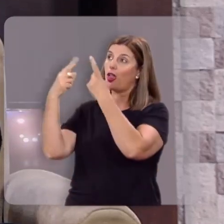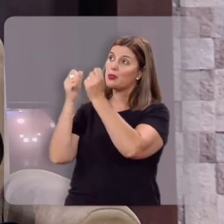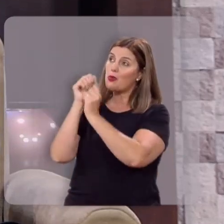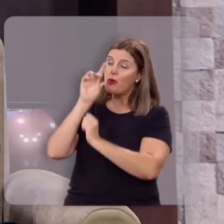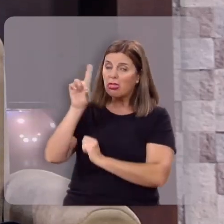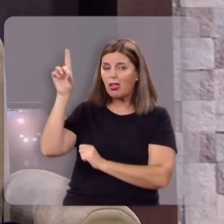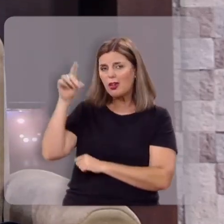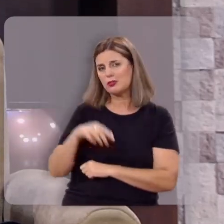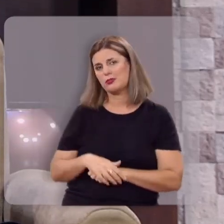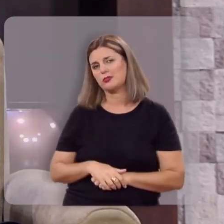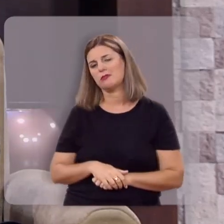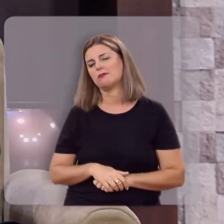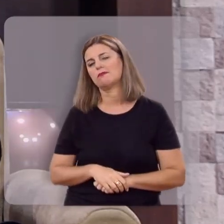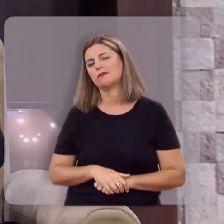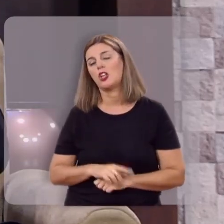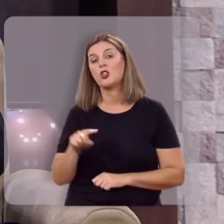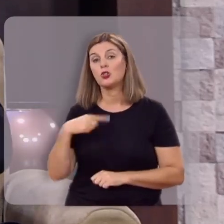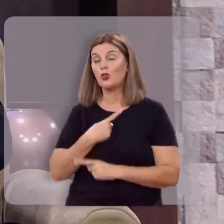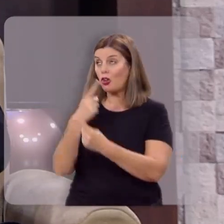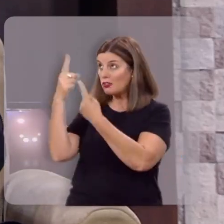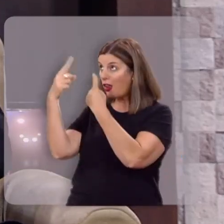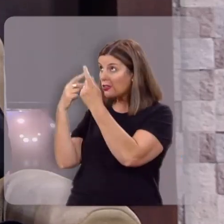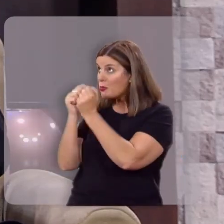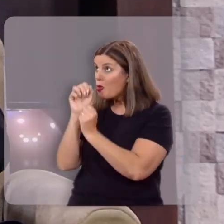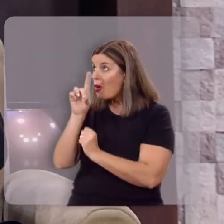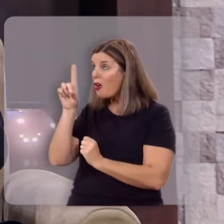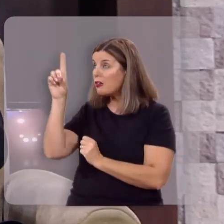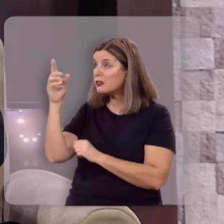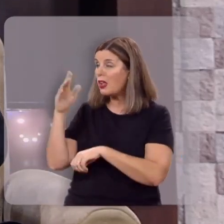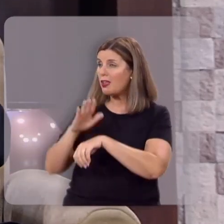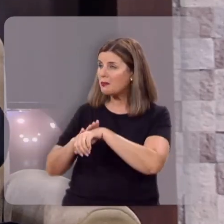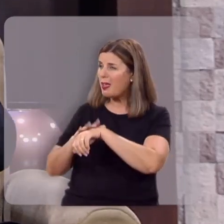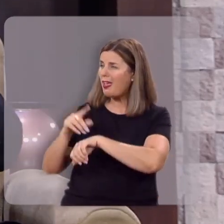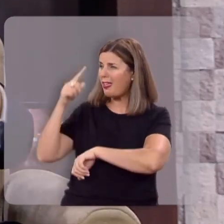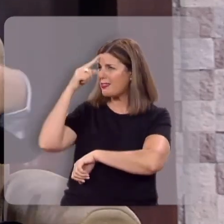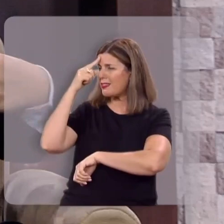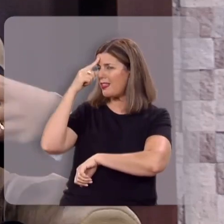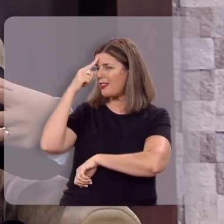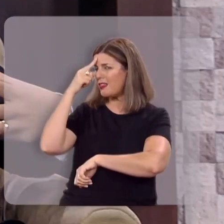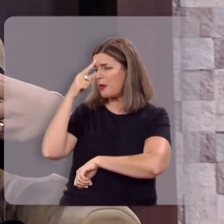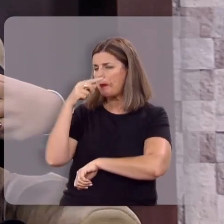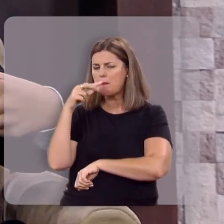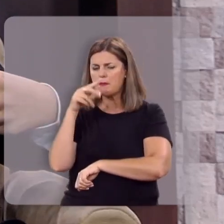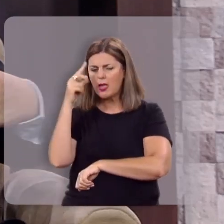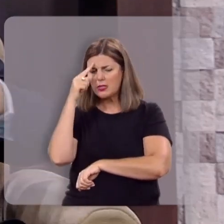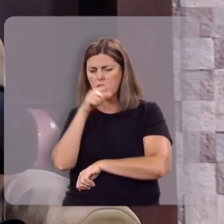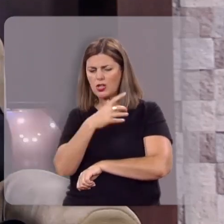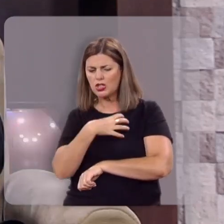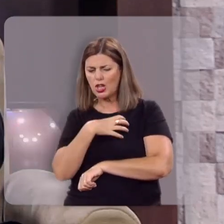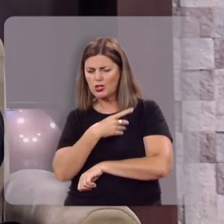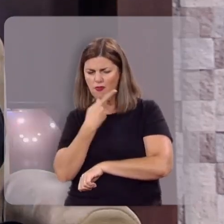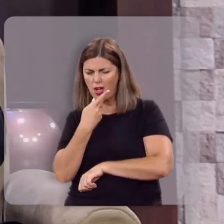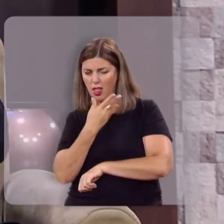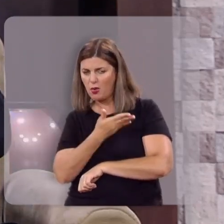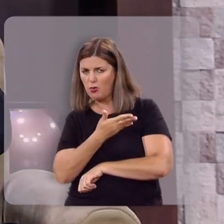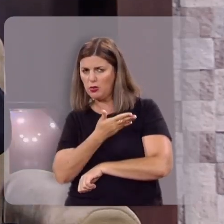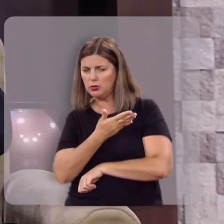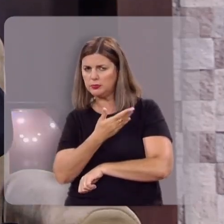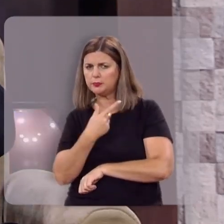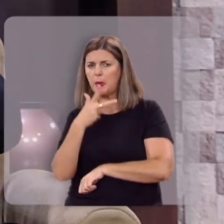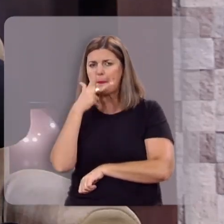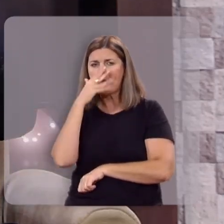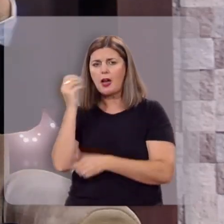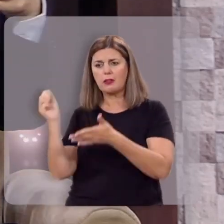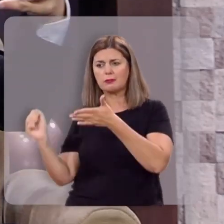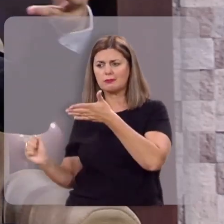nosso relacionamento com Deus, né? Amém. E o nosso relacionamento com Deus, nessa perspectiva que você trouxe, ele então,